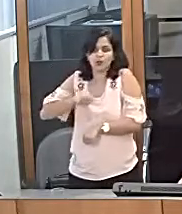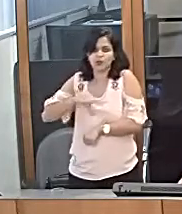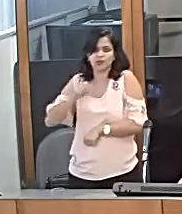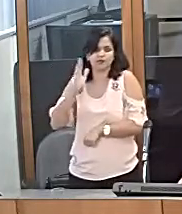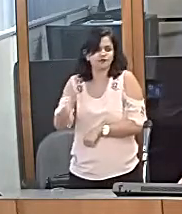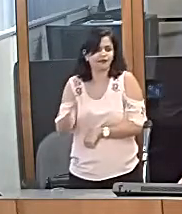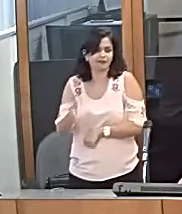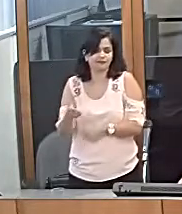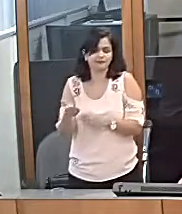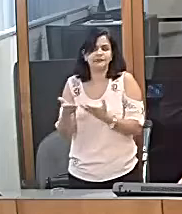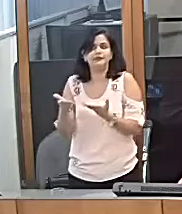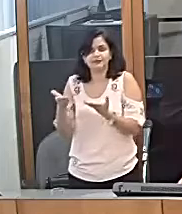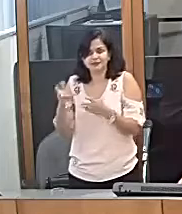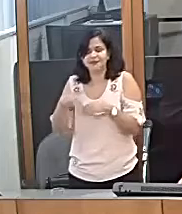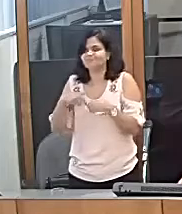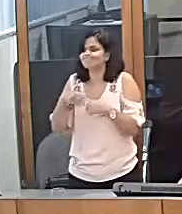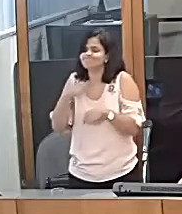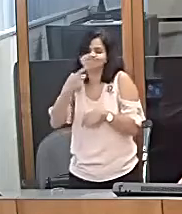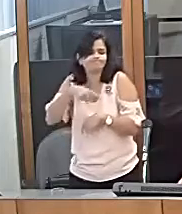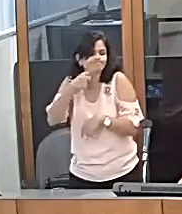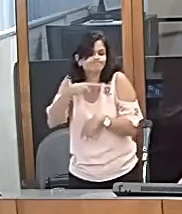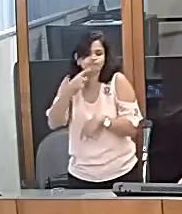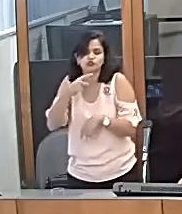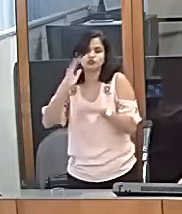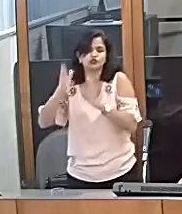aula. Uma língua será prejudicada.